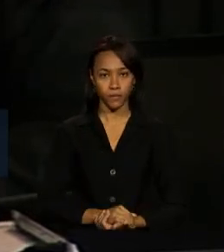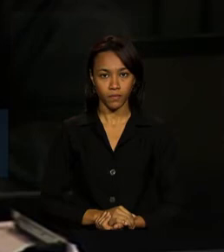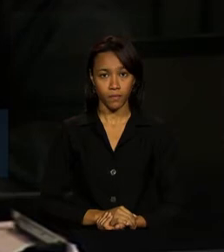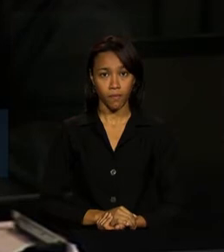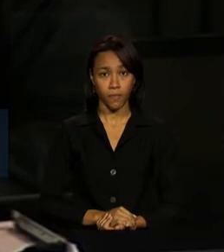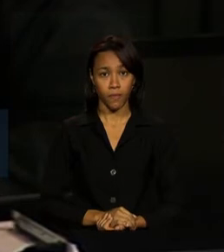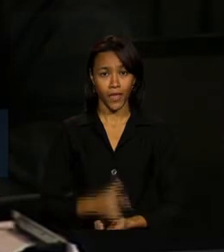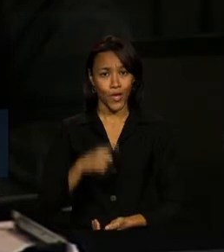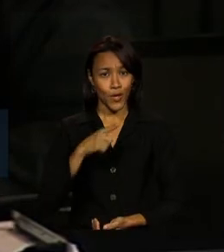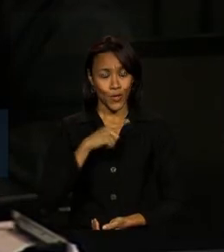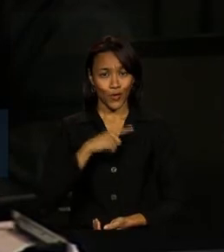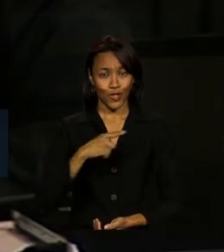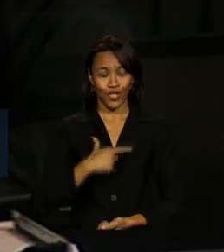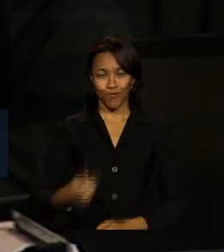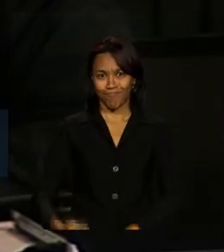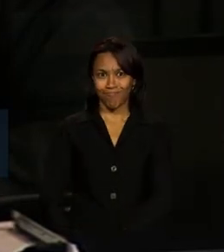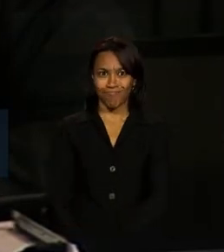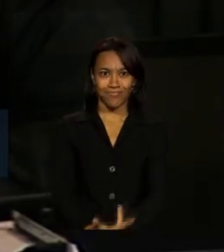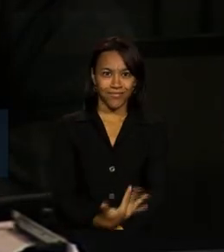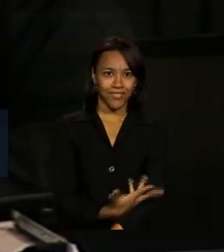eu tenho uma emoção muito grande